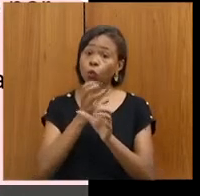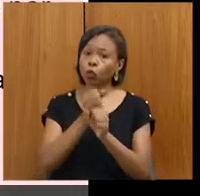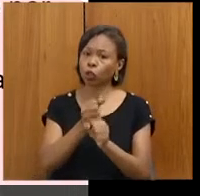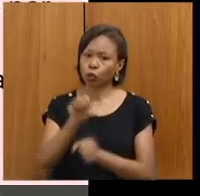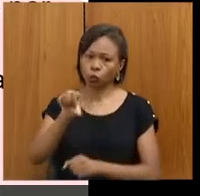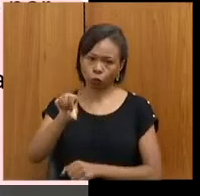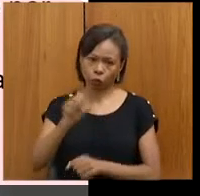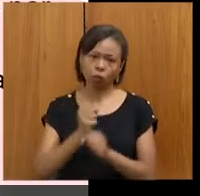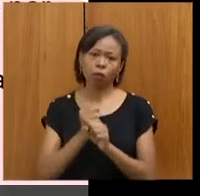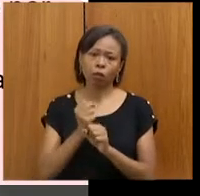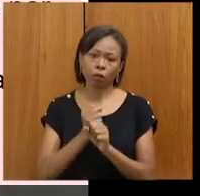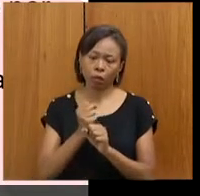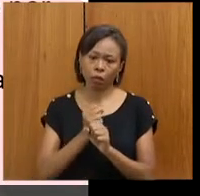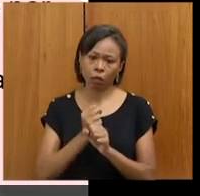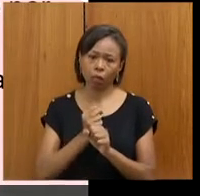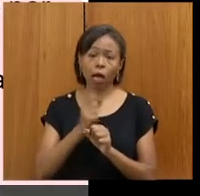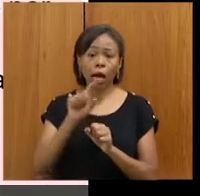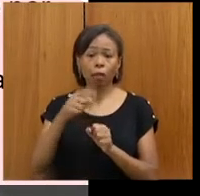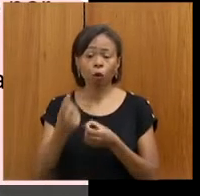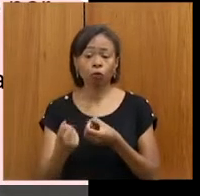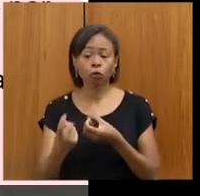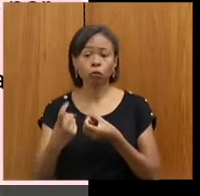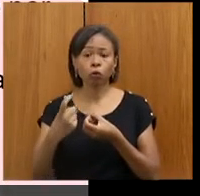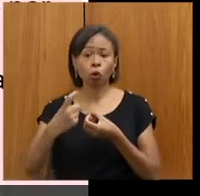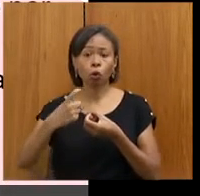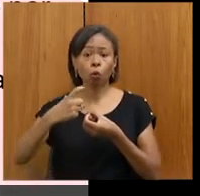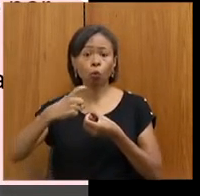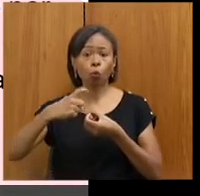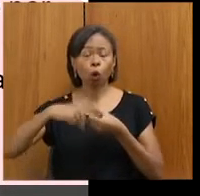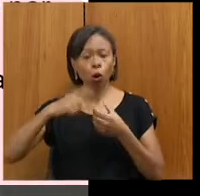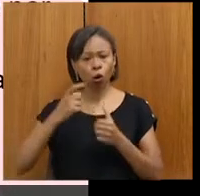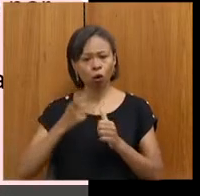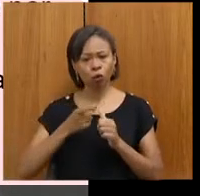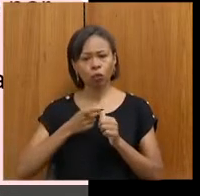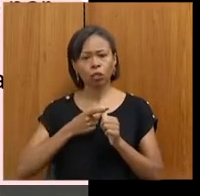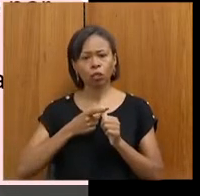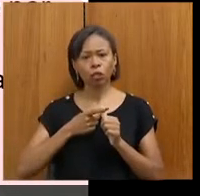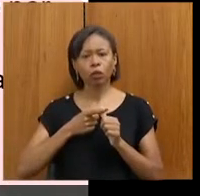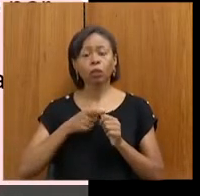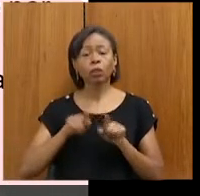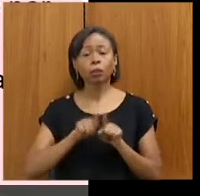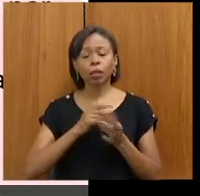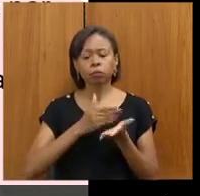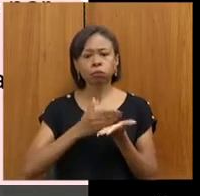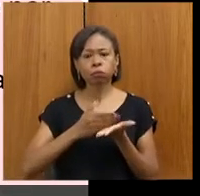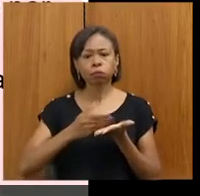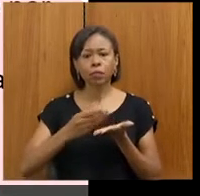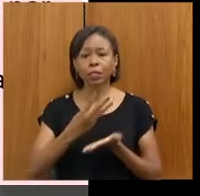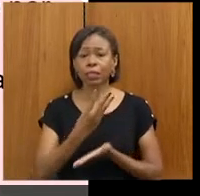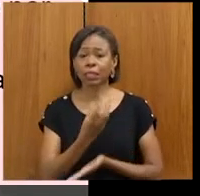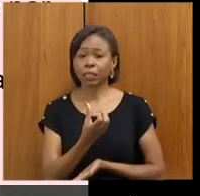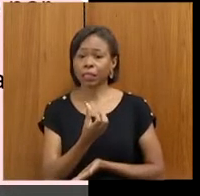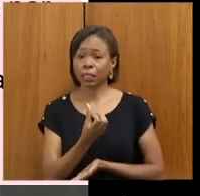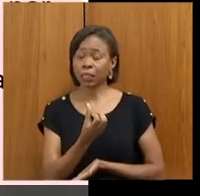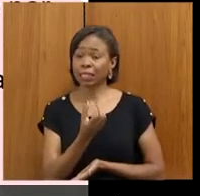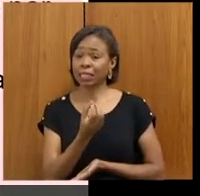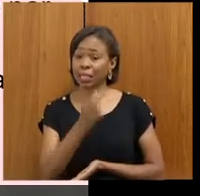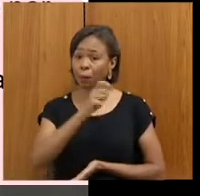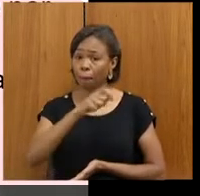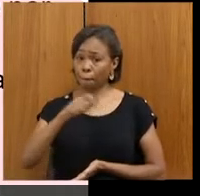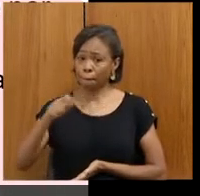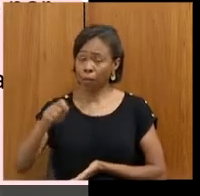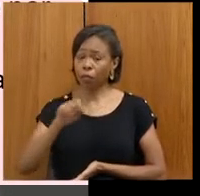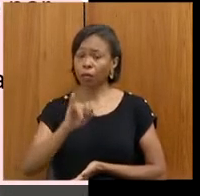com que você tem um retorno paulatino do pagamento da dívida refinanciada em 360 meses por correção de